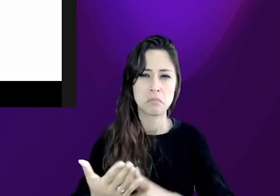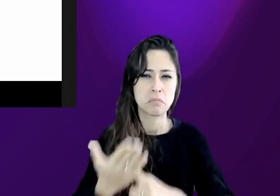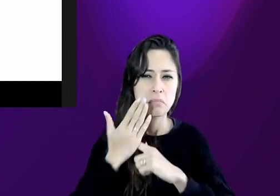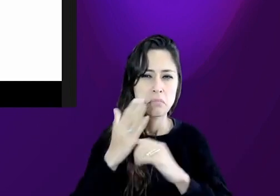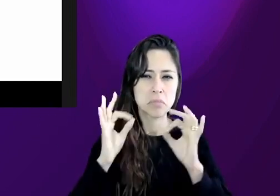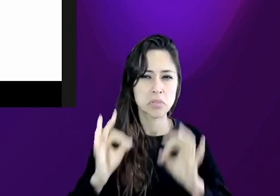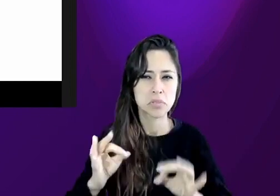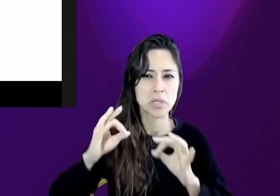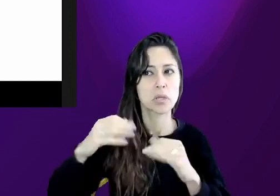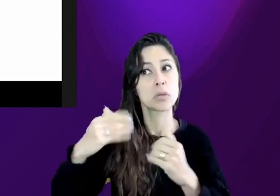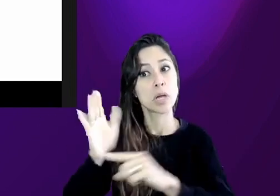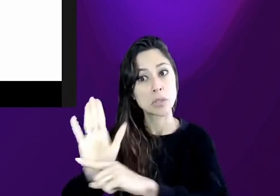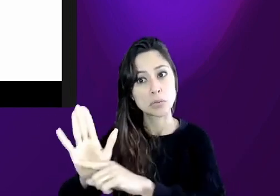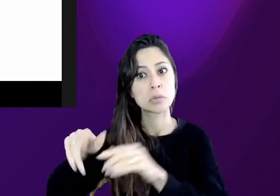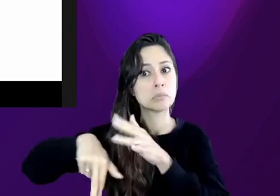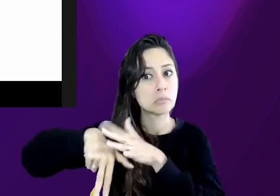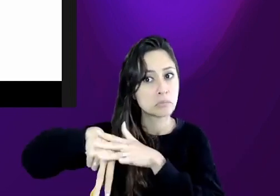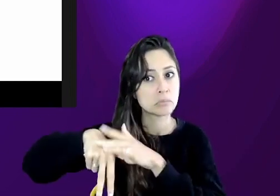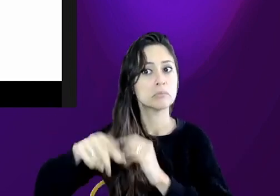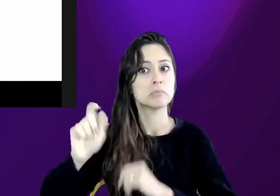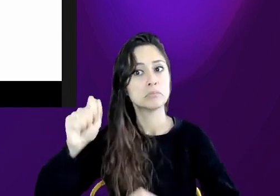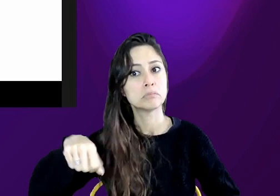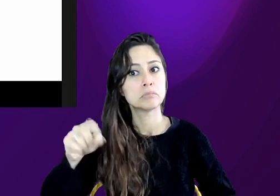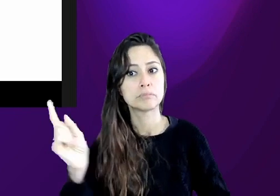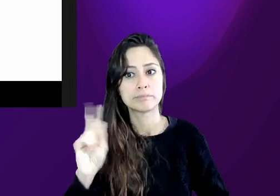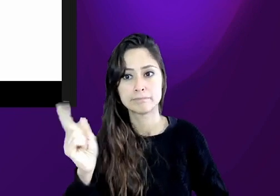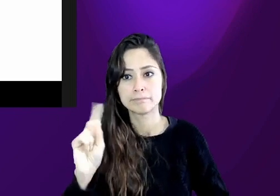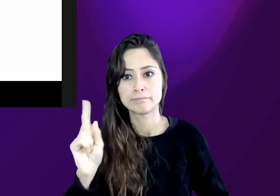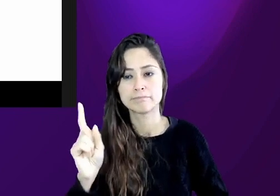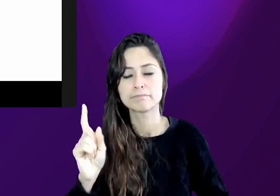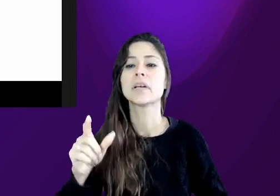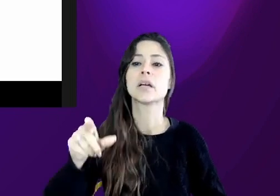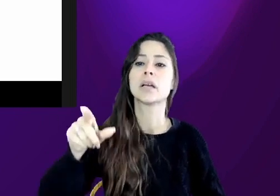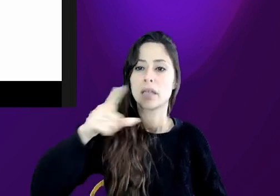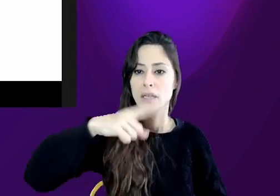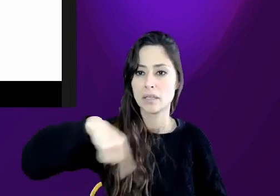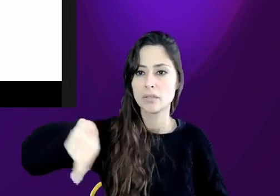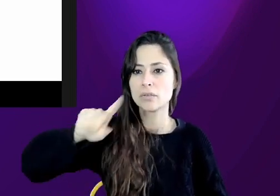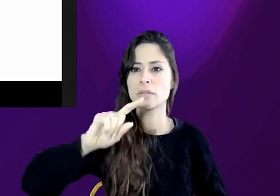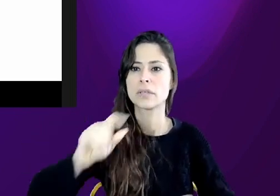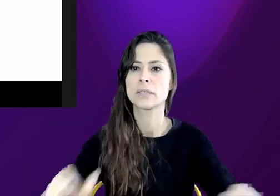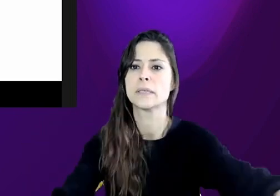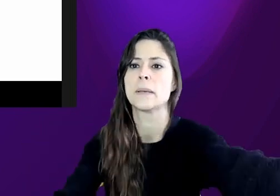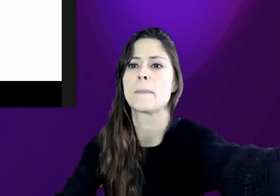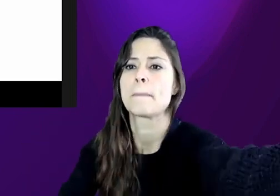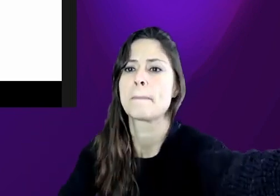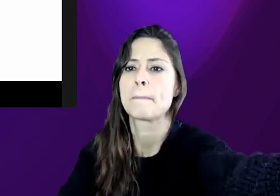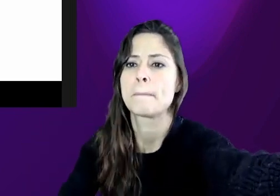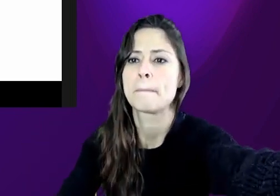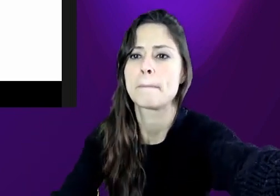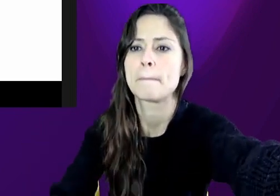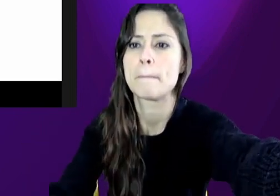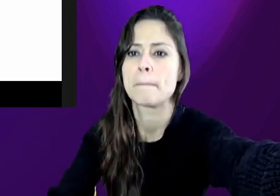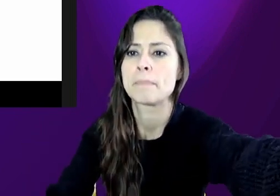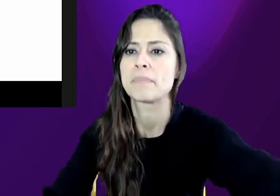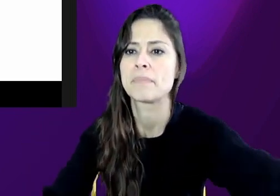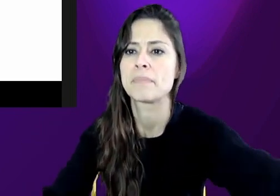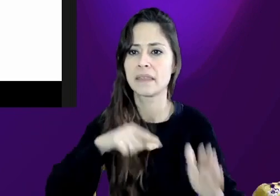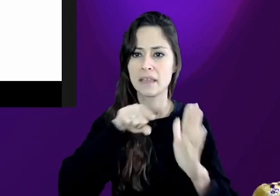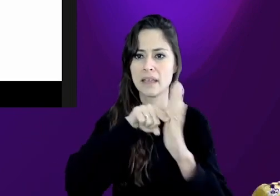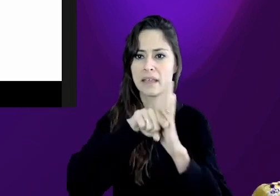paciente. E aqui eu trouxe essa meta-análise que comparou o robô com a via laparoscópica. Foram mais de